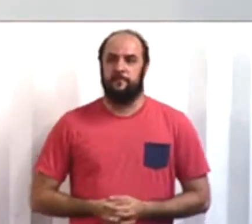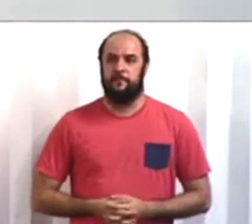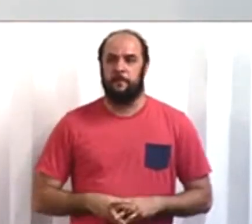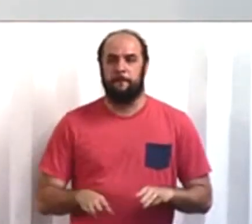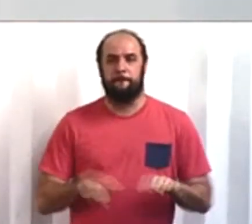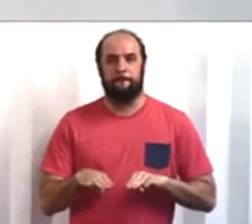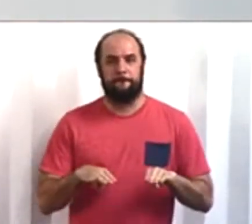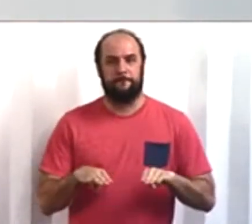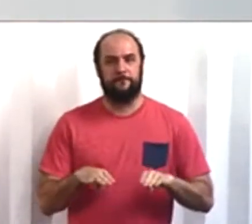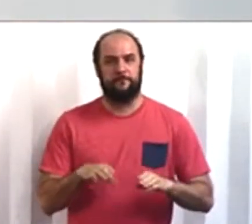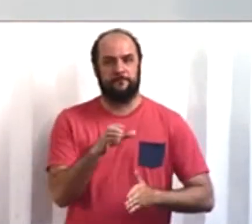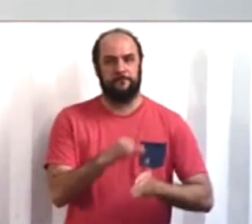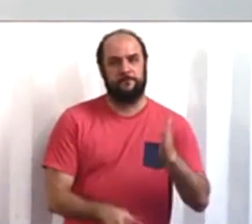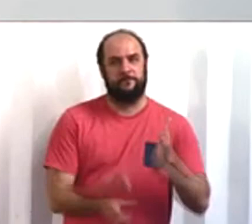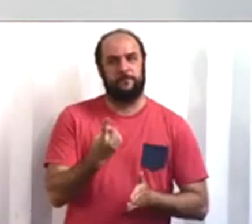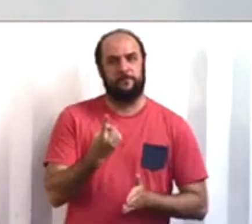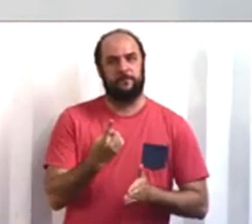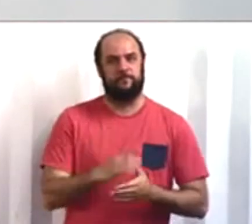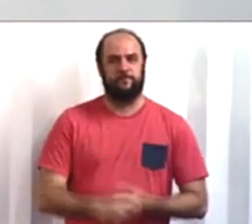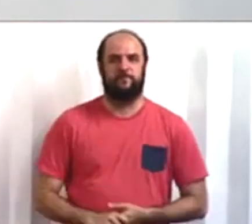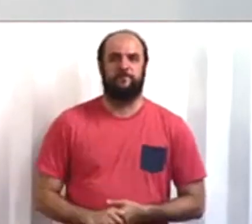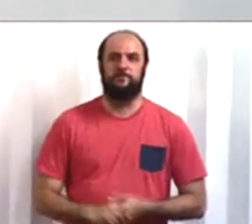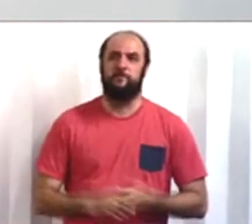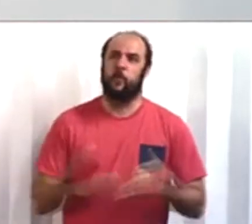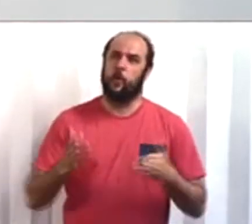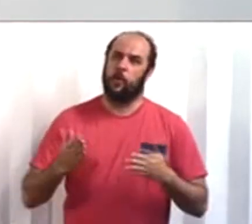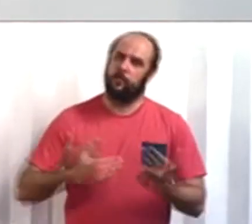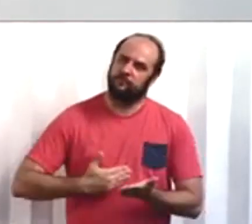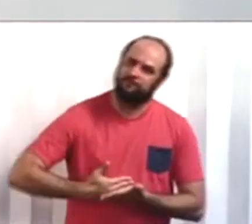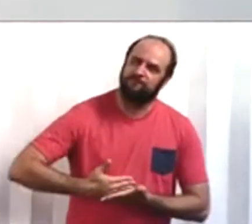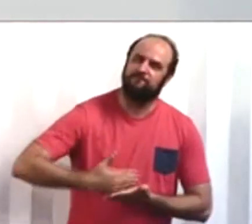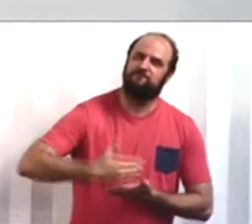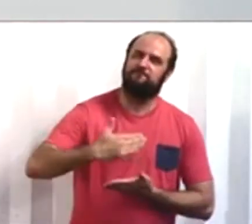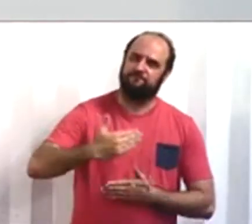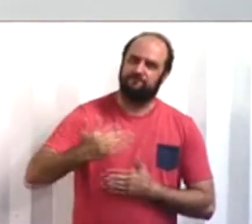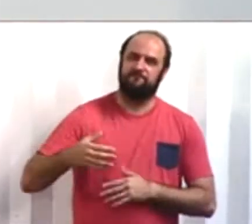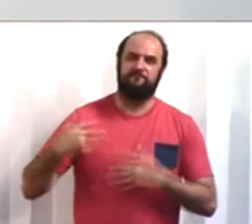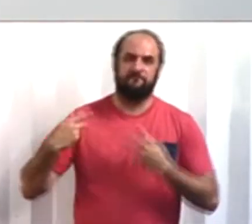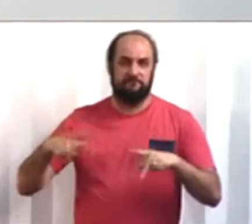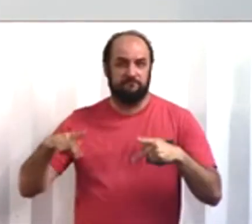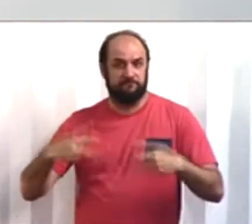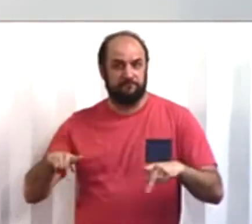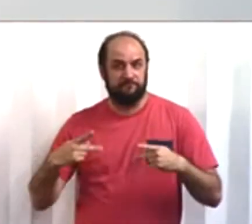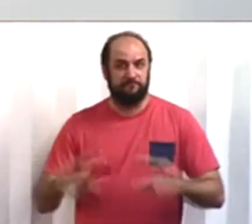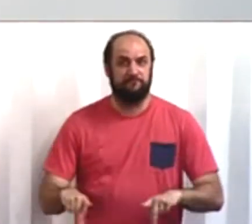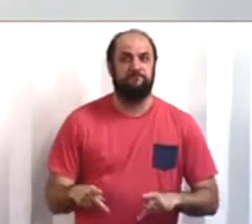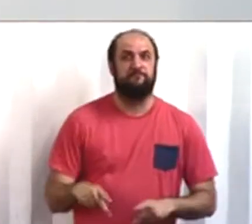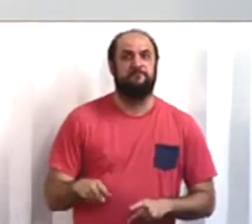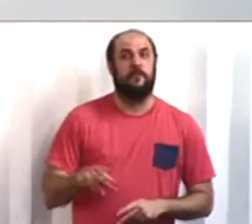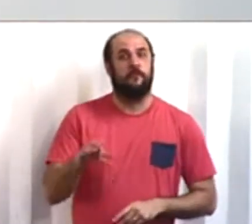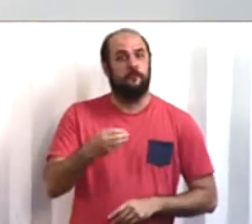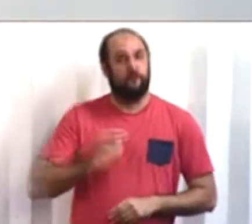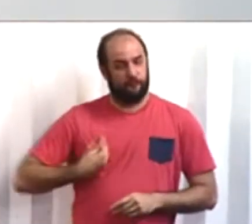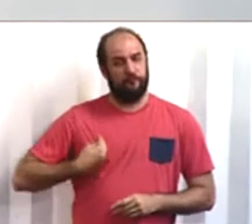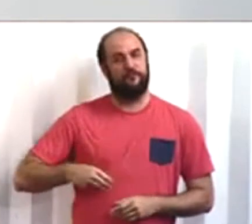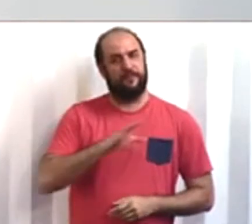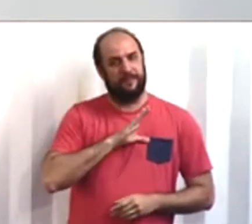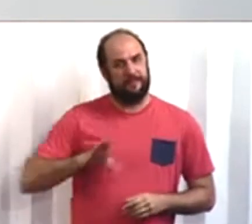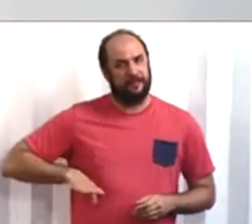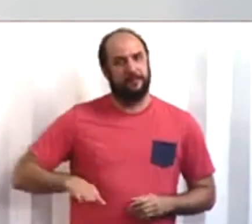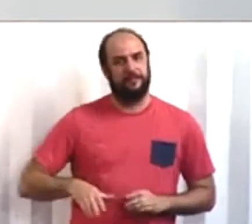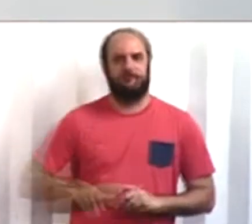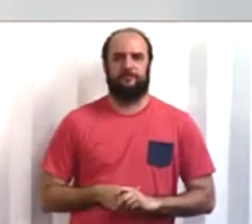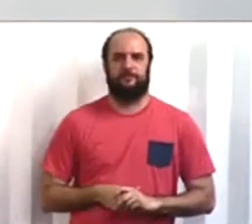Marcos, capítulo 1. Começo hoje uma série sobre Cristologia aplicada no Evangelho